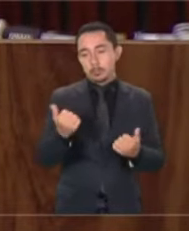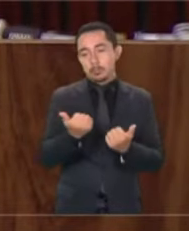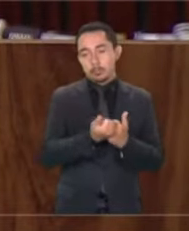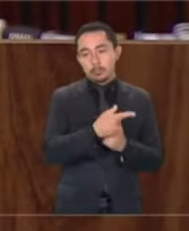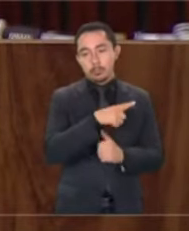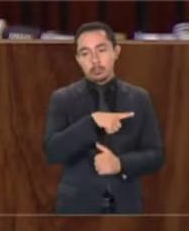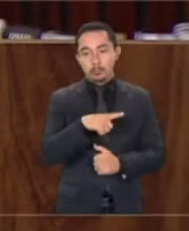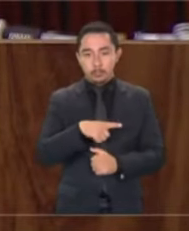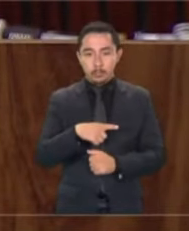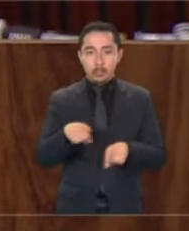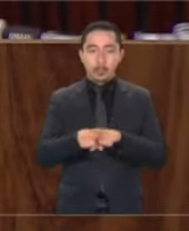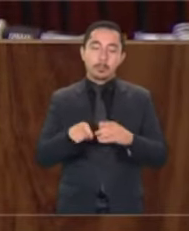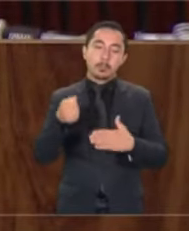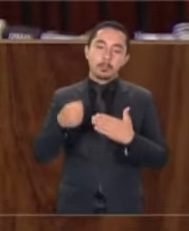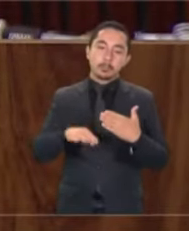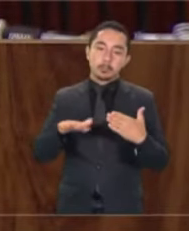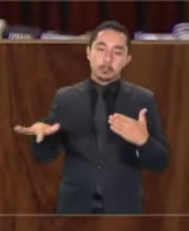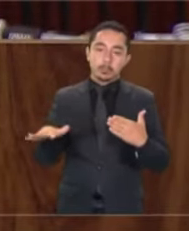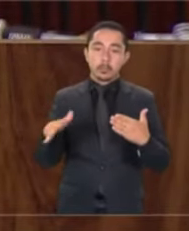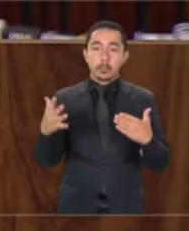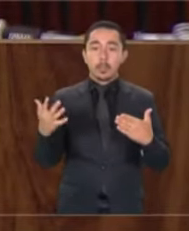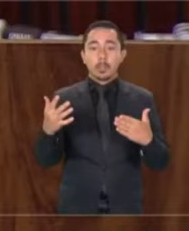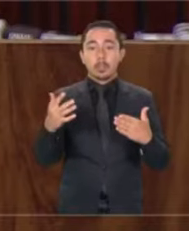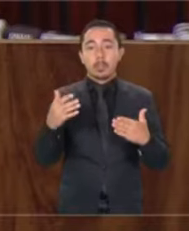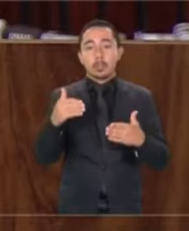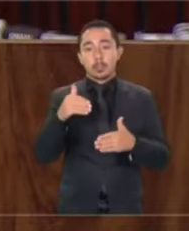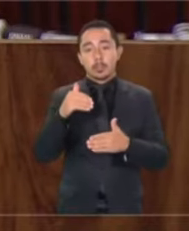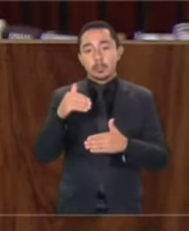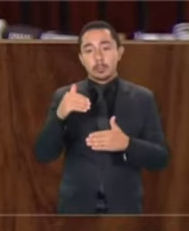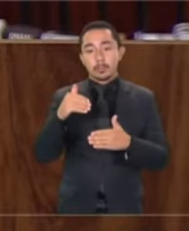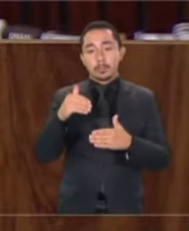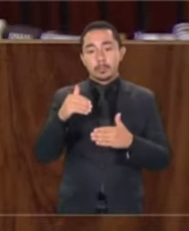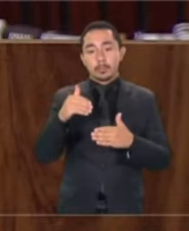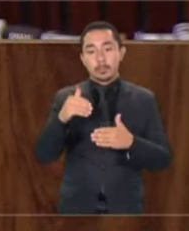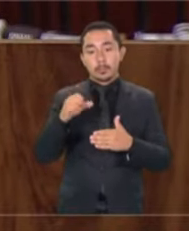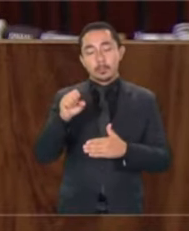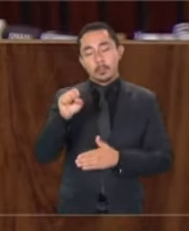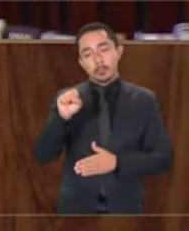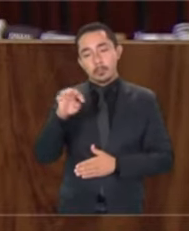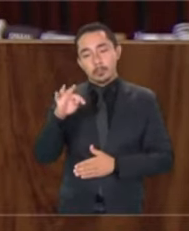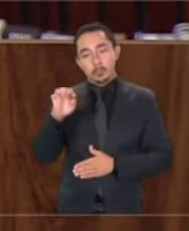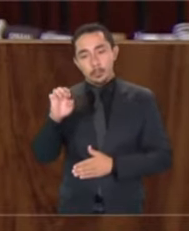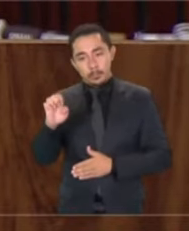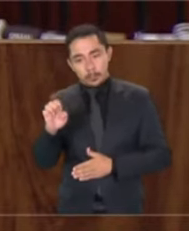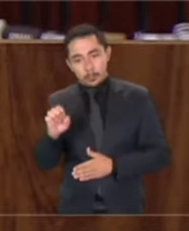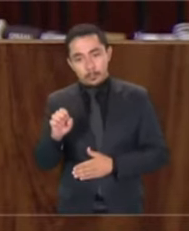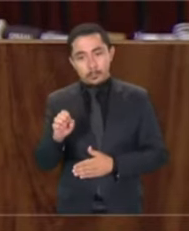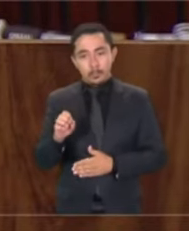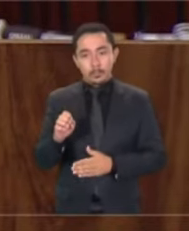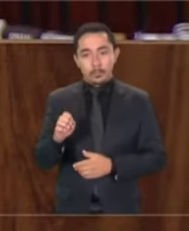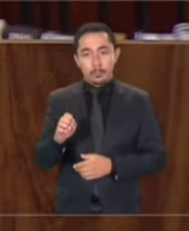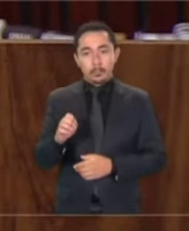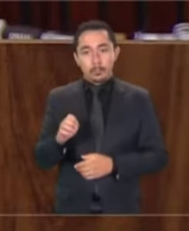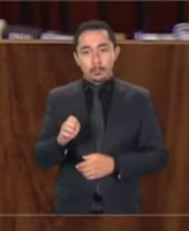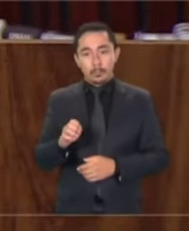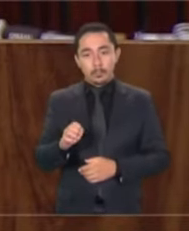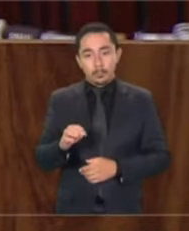A jurisprudência do Tribunal Superior Eleitoral segue a mesma orientação, abro aspas. O